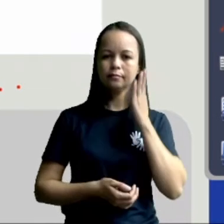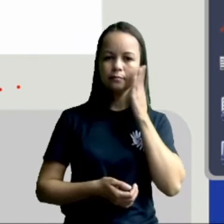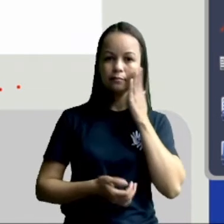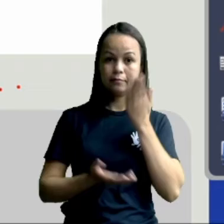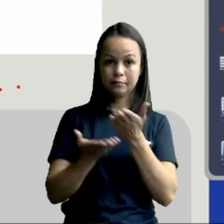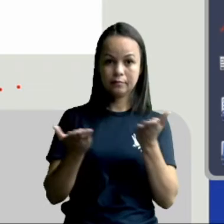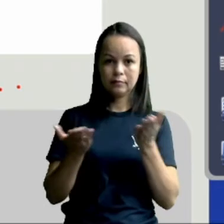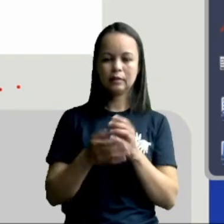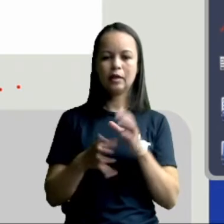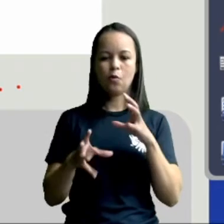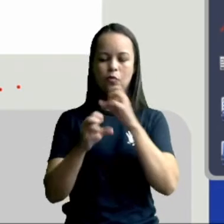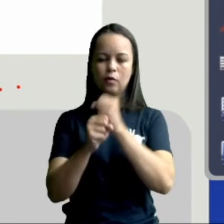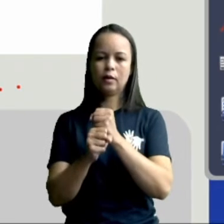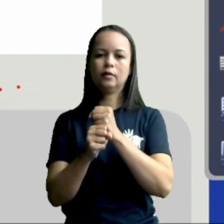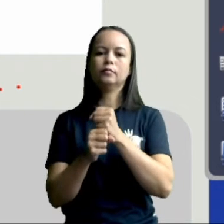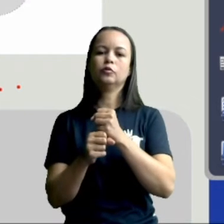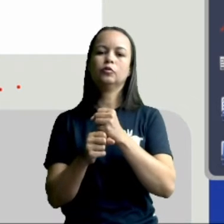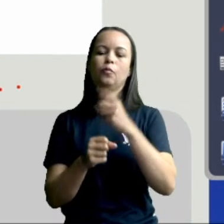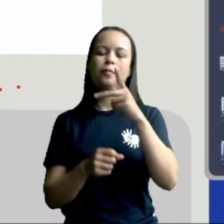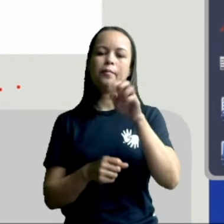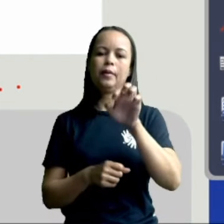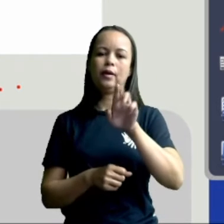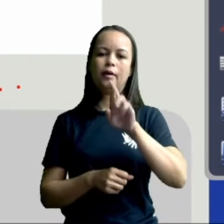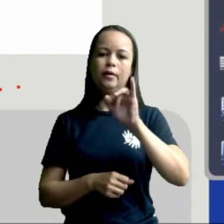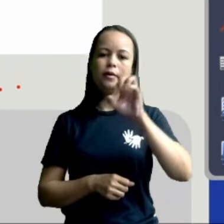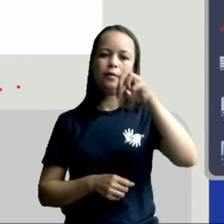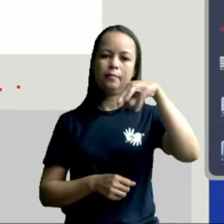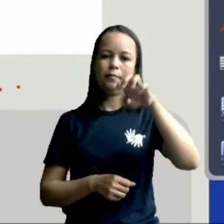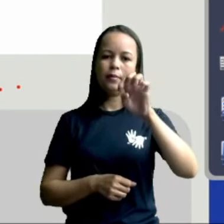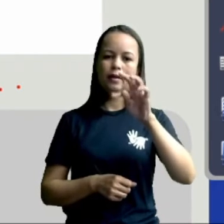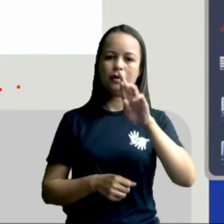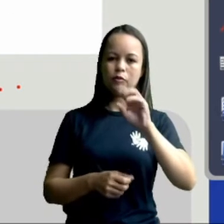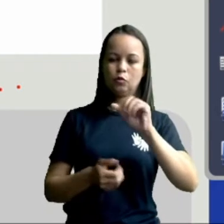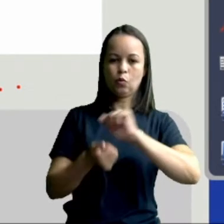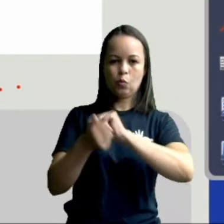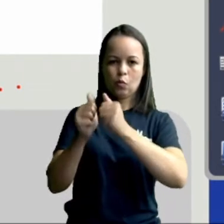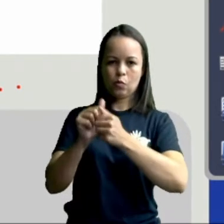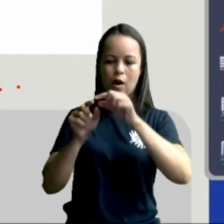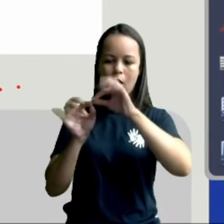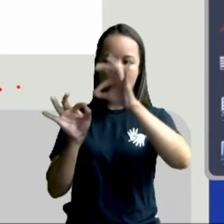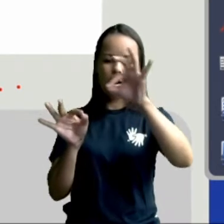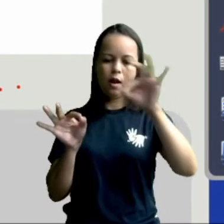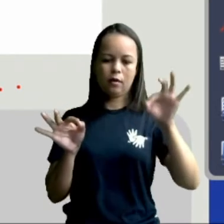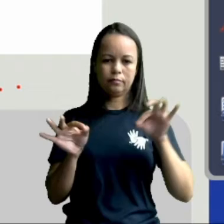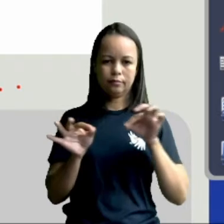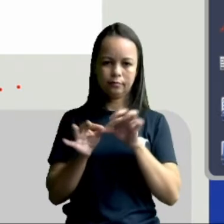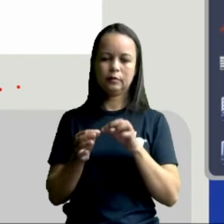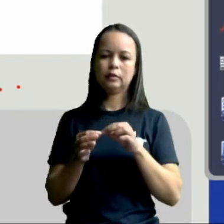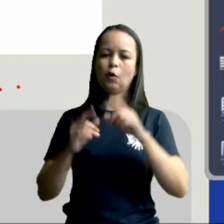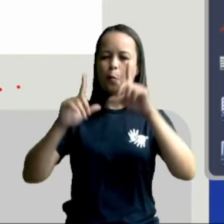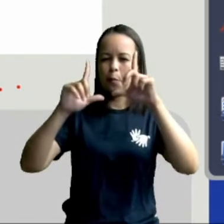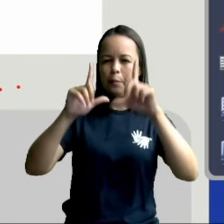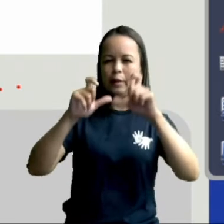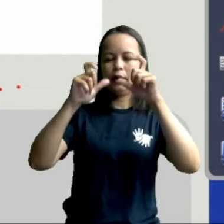Entenderam? Calculamos o perímetro desta quadra, tá? Então, dei um print,